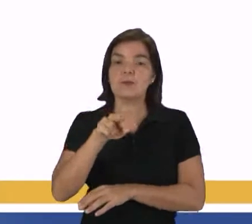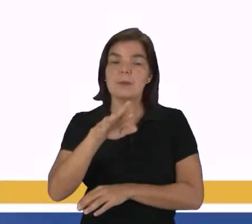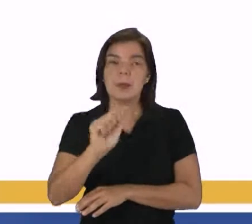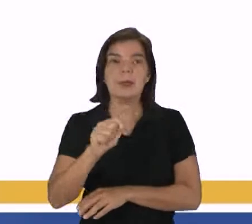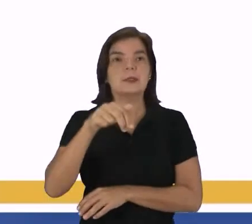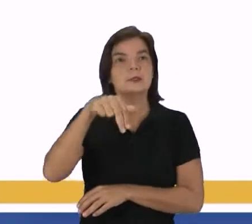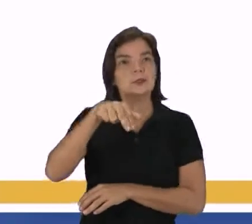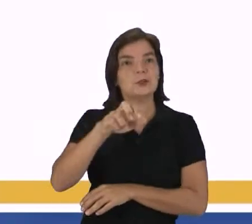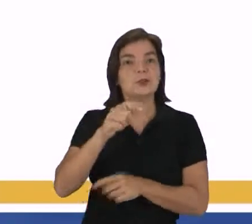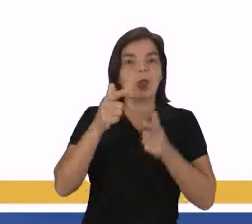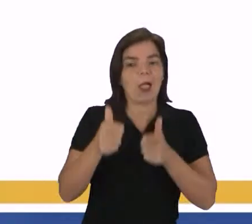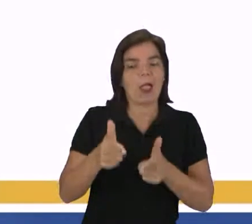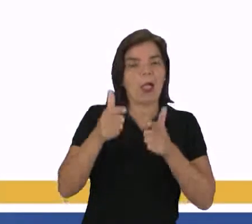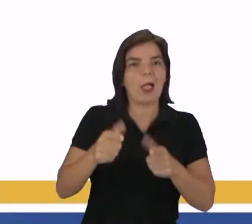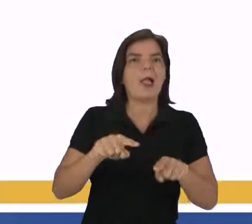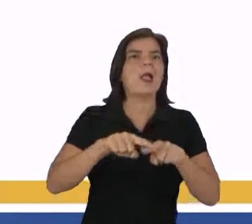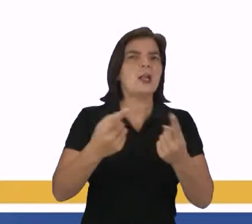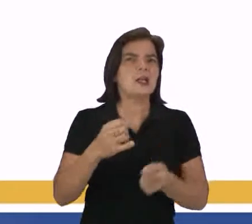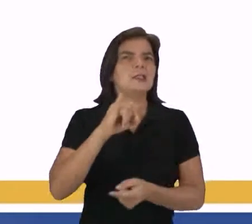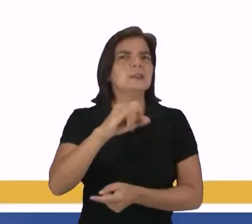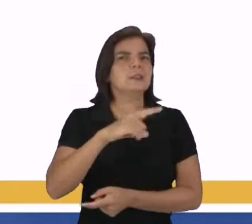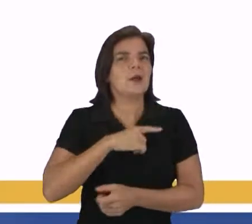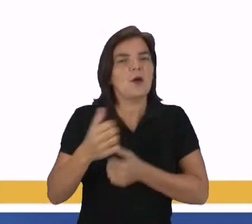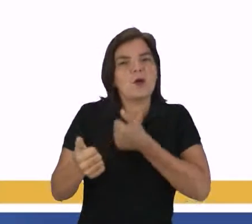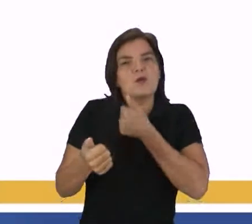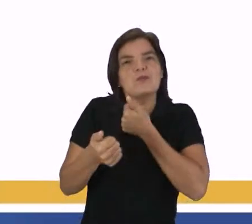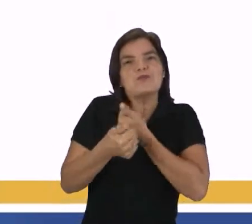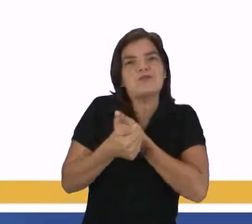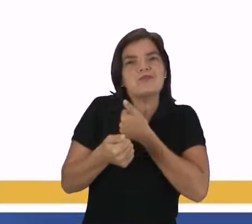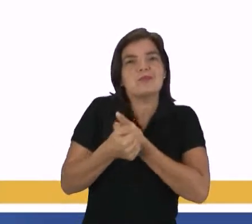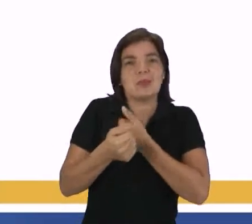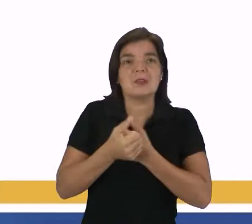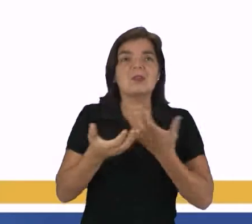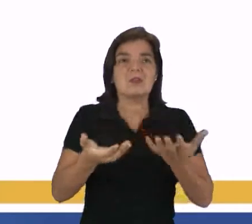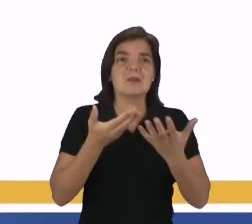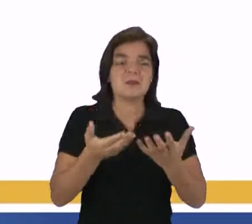de Quequinha. Se ela estivesse ao seu lado